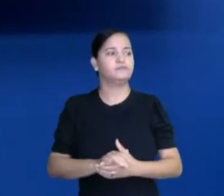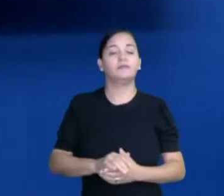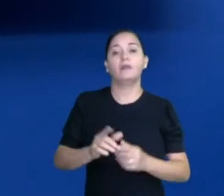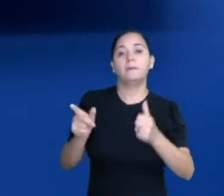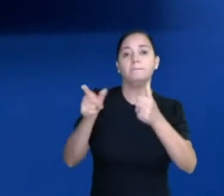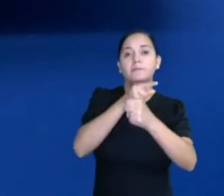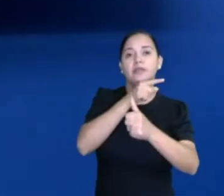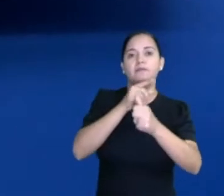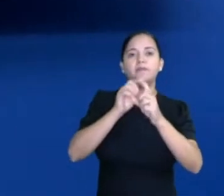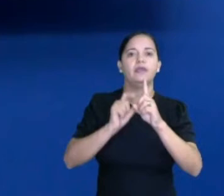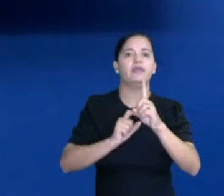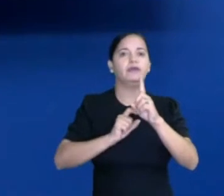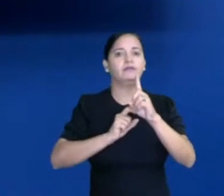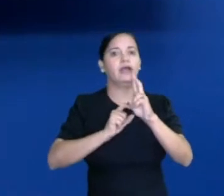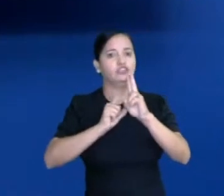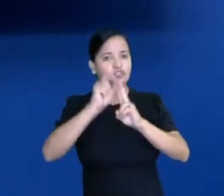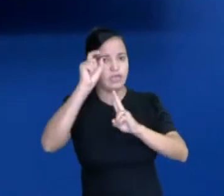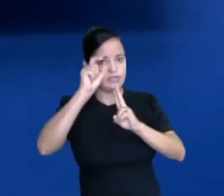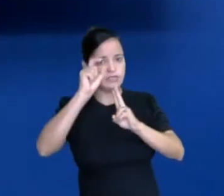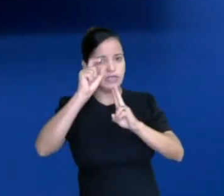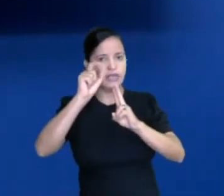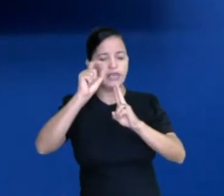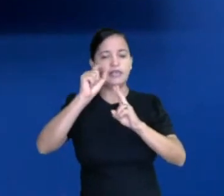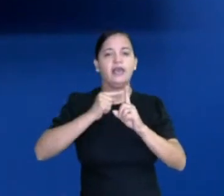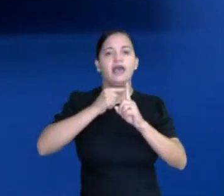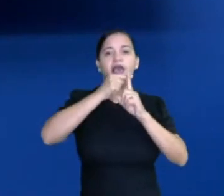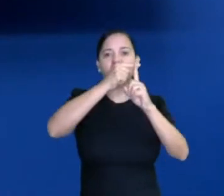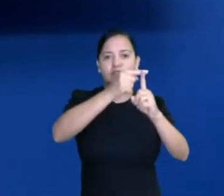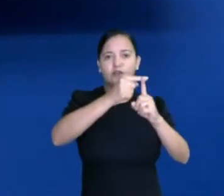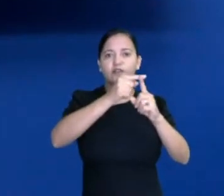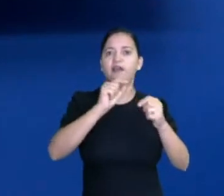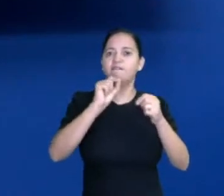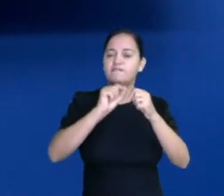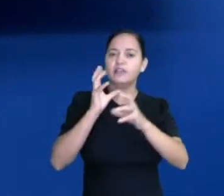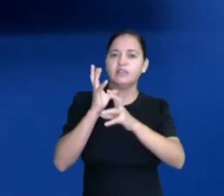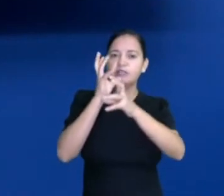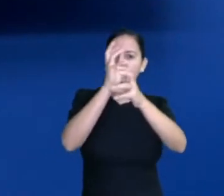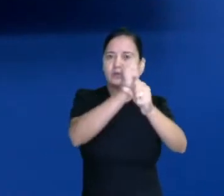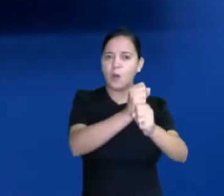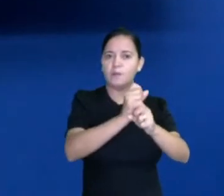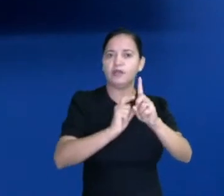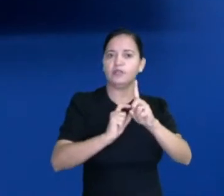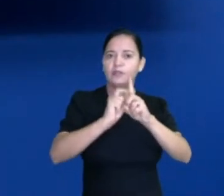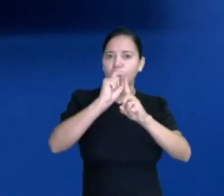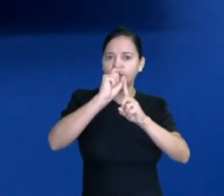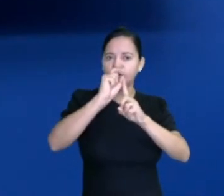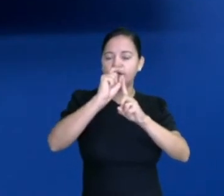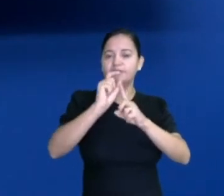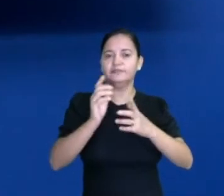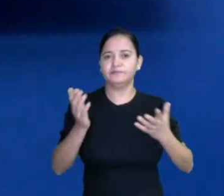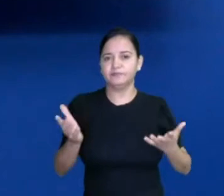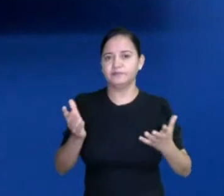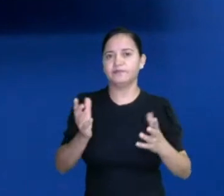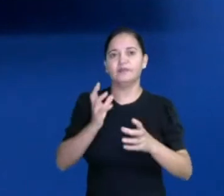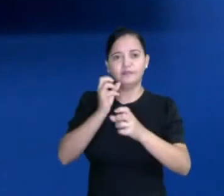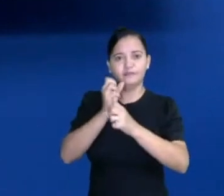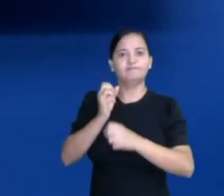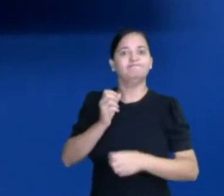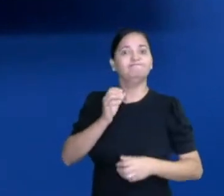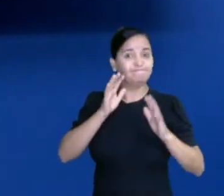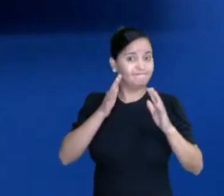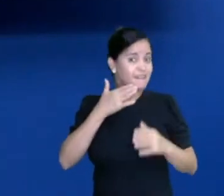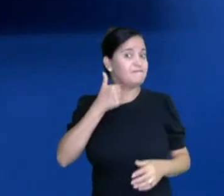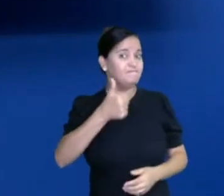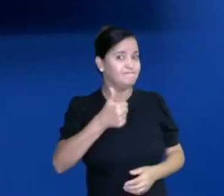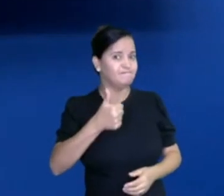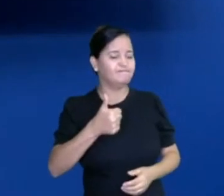dezenas, adiciono, guardo, faço o cálculo das unidades e faço a adição dos dois. Beleza? Tranquilinho?